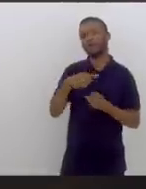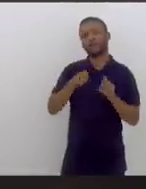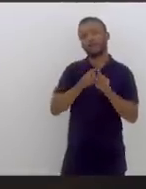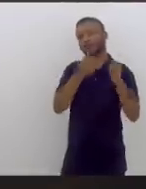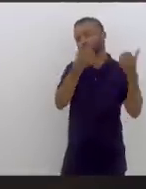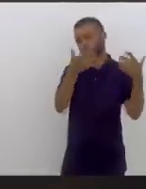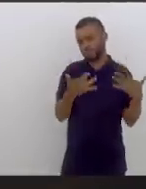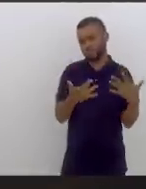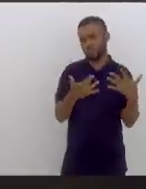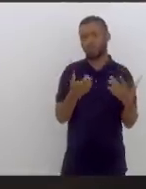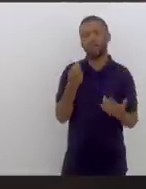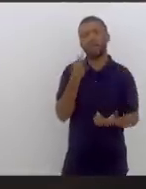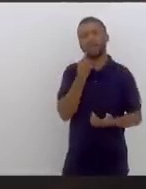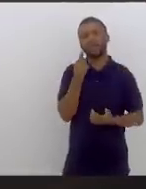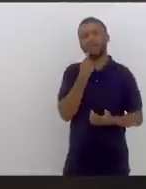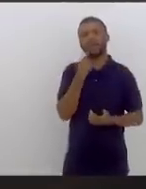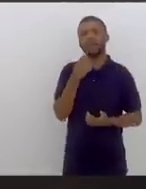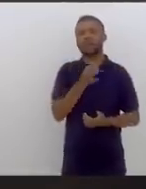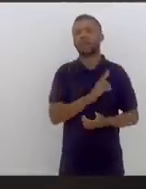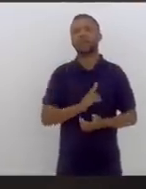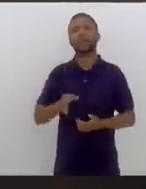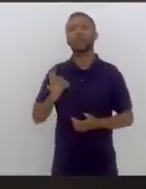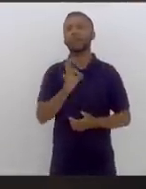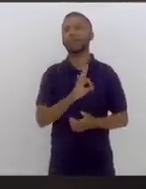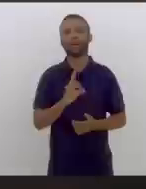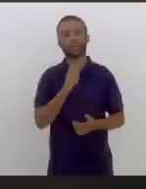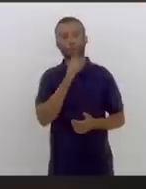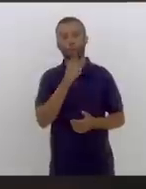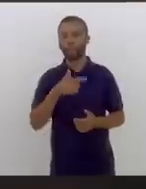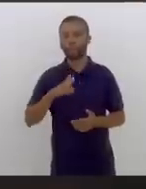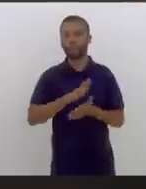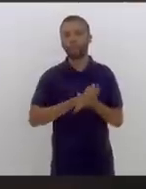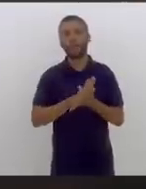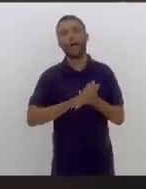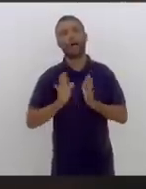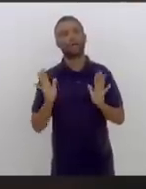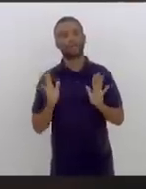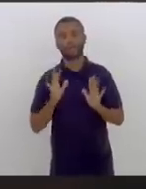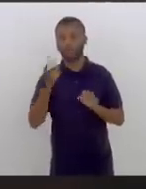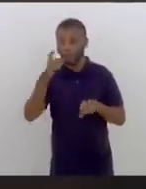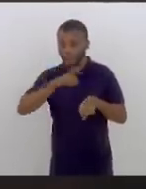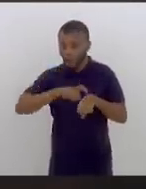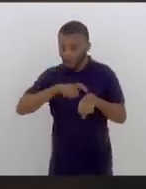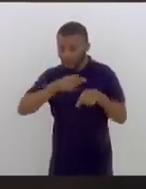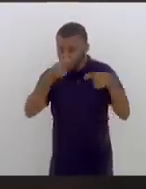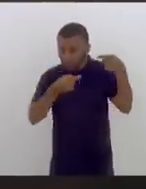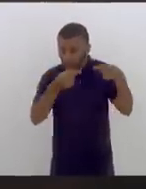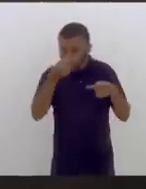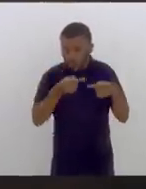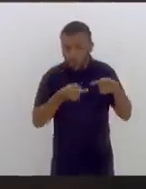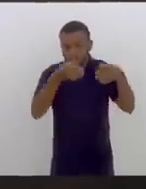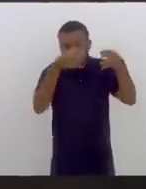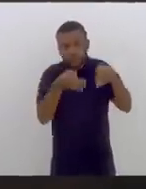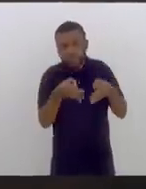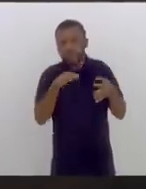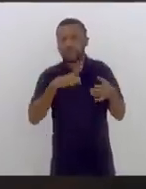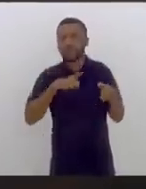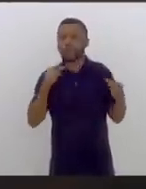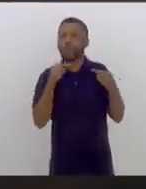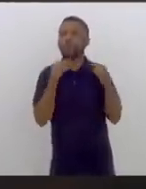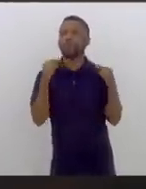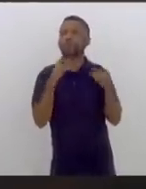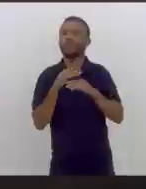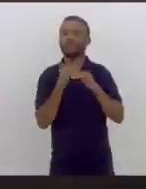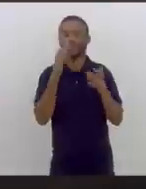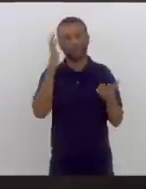sexta-feira não foi ele nenhum momento falou que não teria Então chegou a hora de ter essa discussão sim para chegar no denominador comum para